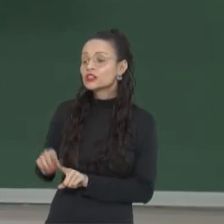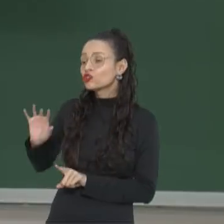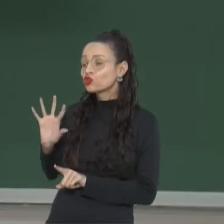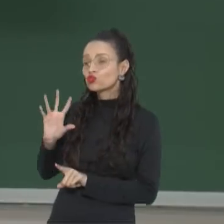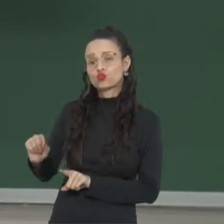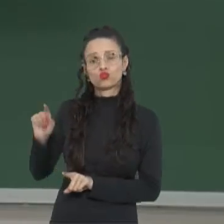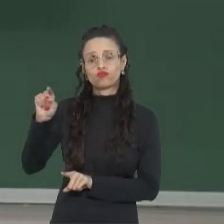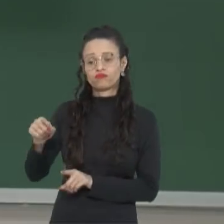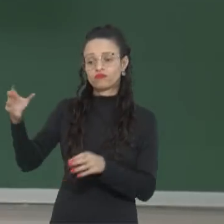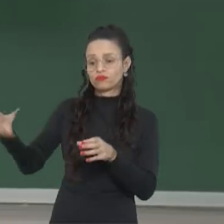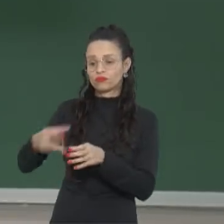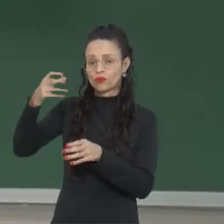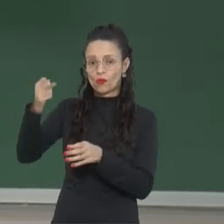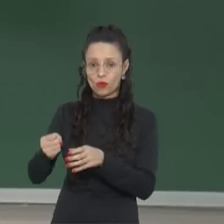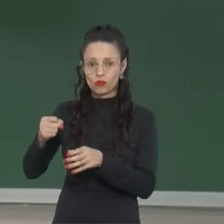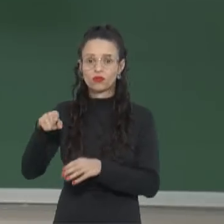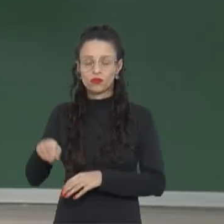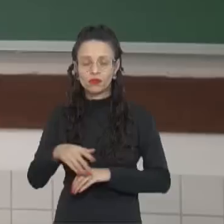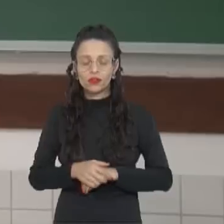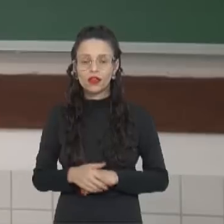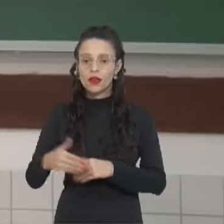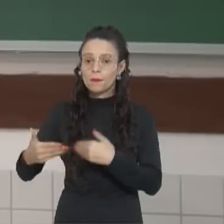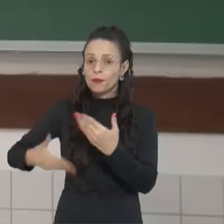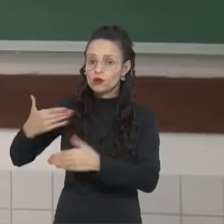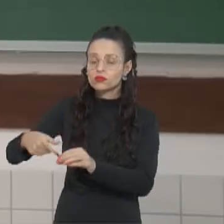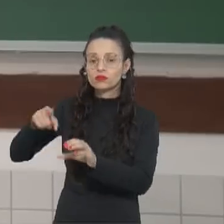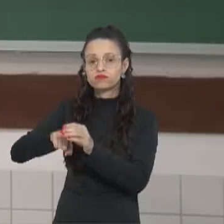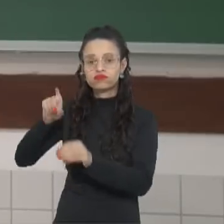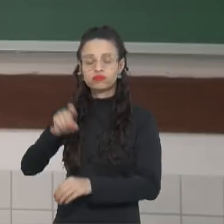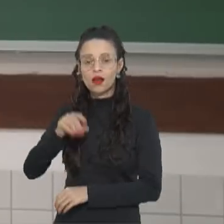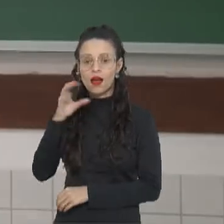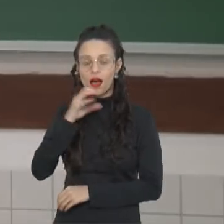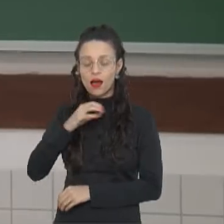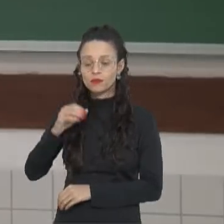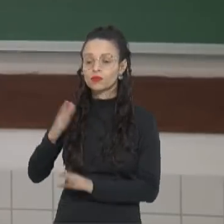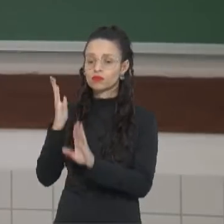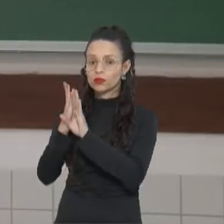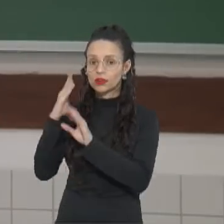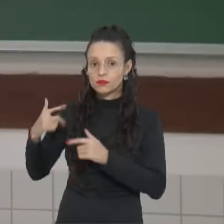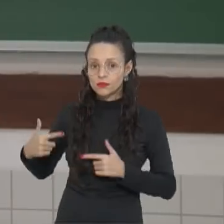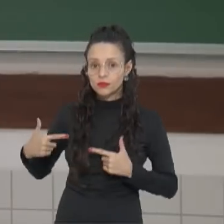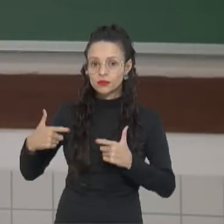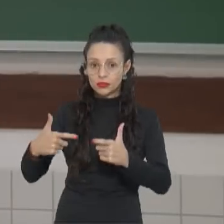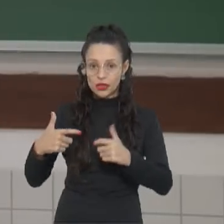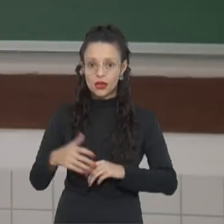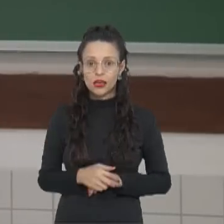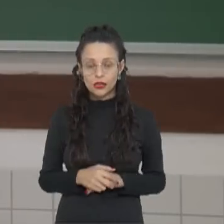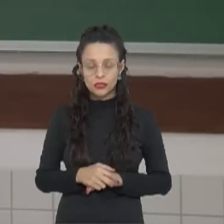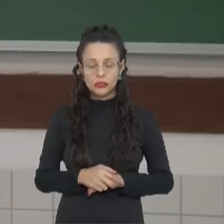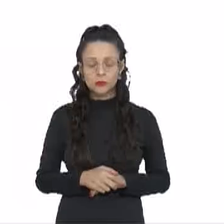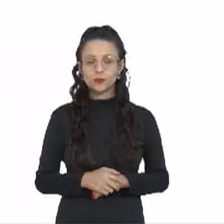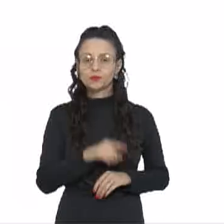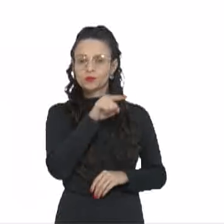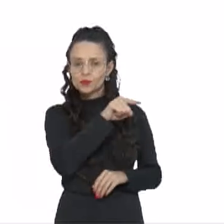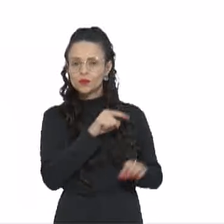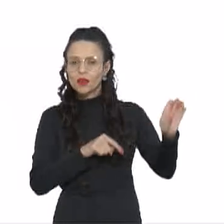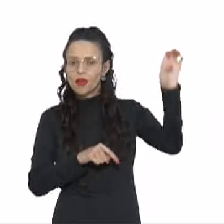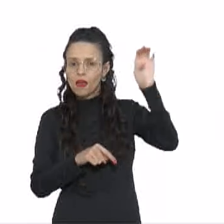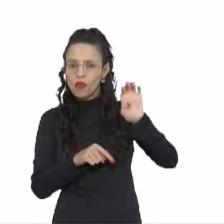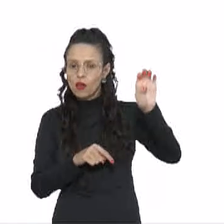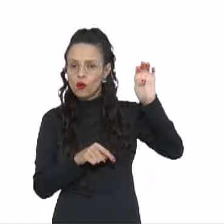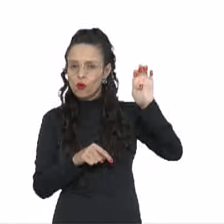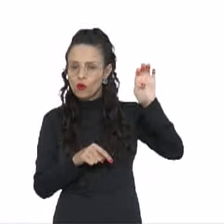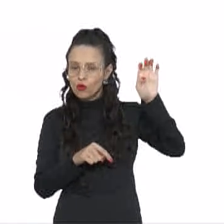O processo de independência, então, se acelerou a partir da guerra. As metrópoles europeias perderam